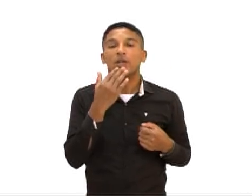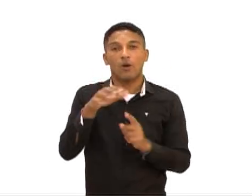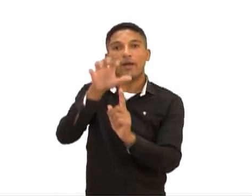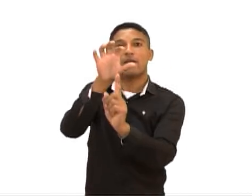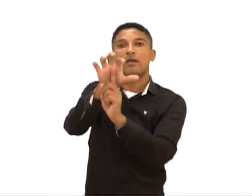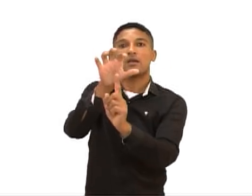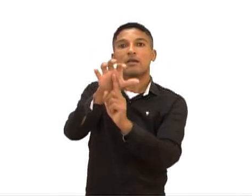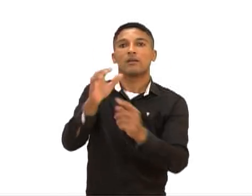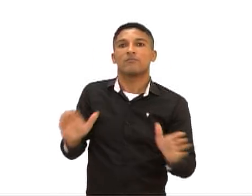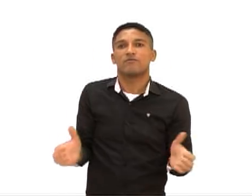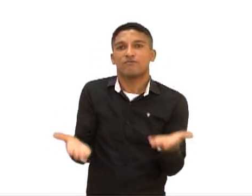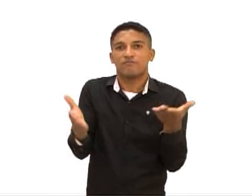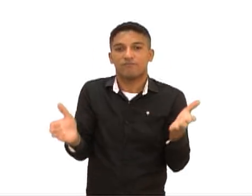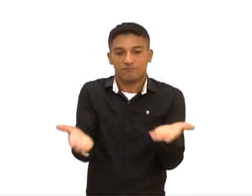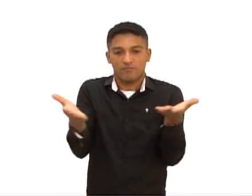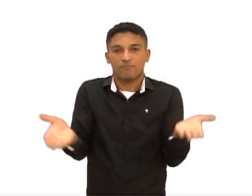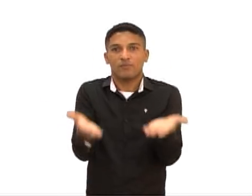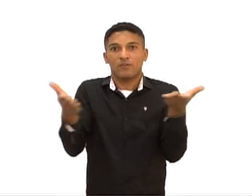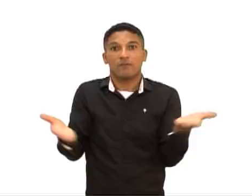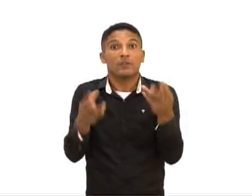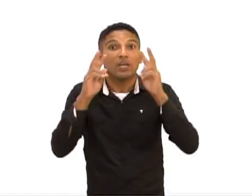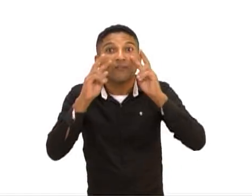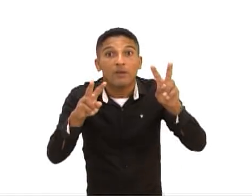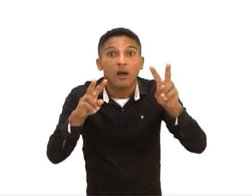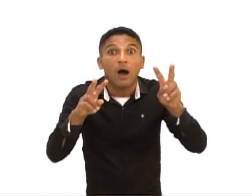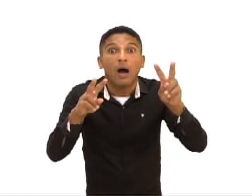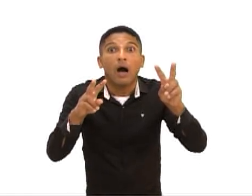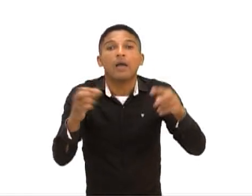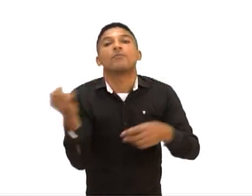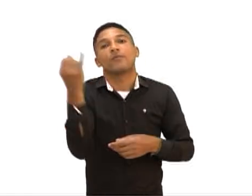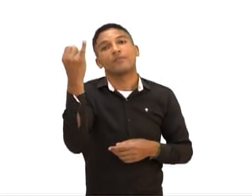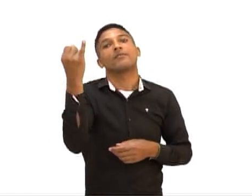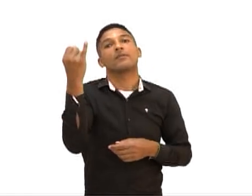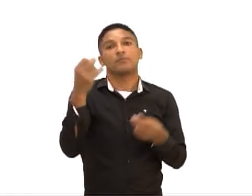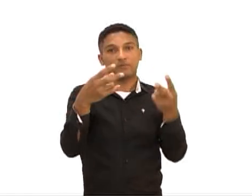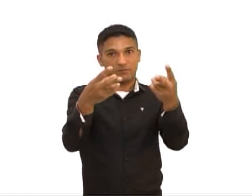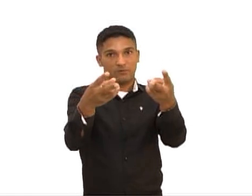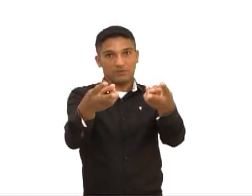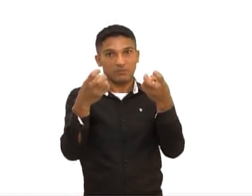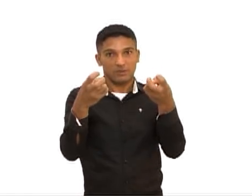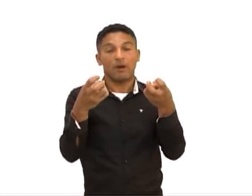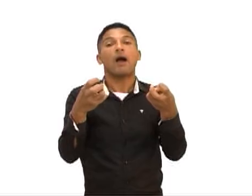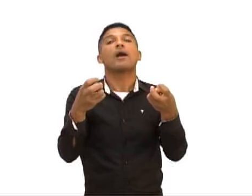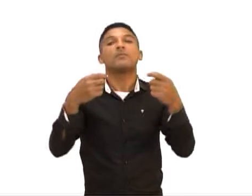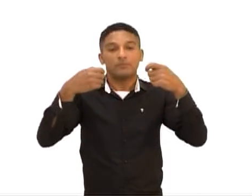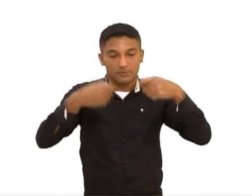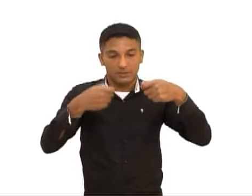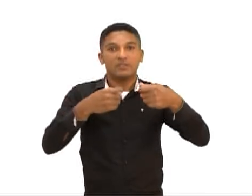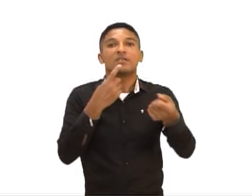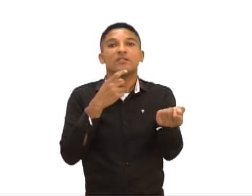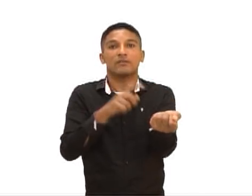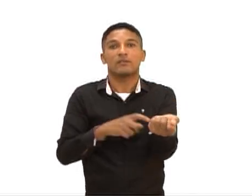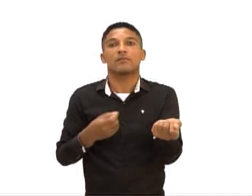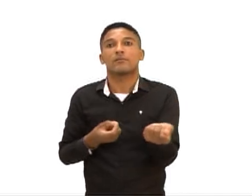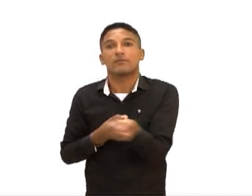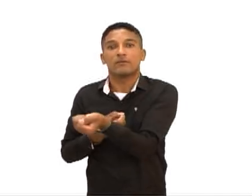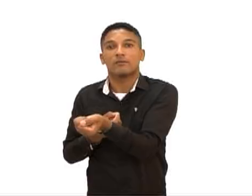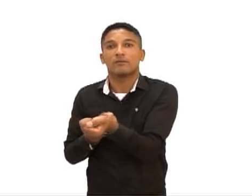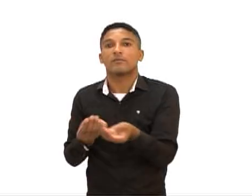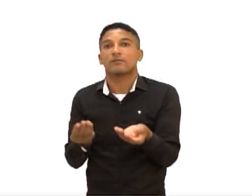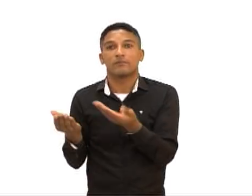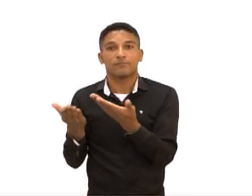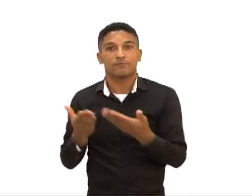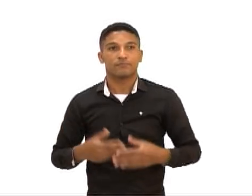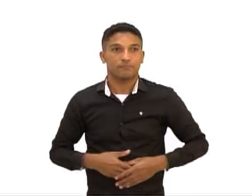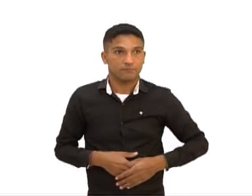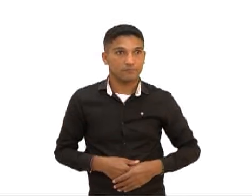para sensibilizar ali o leitor com relação à importância de ser um doador, ok? Vamos para mais análises aqui.